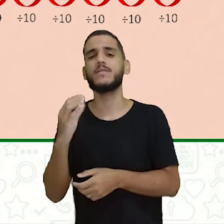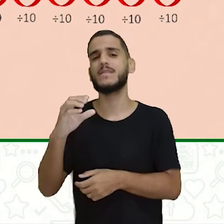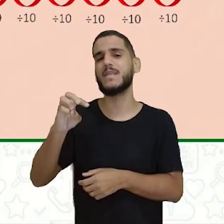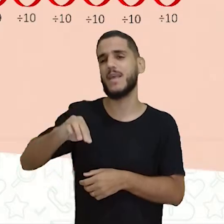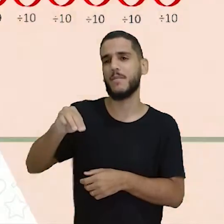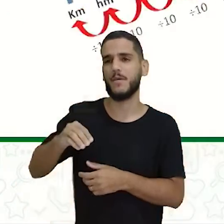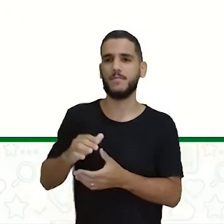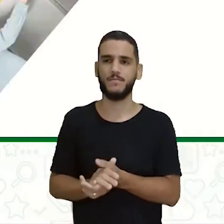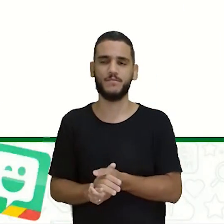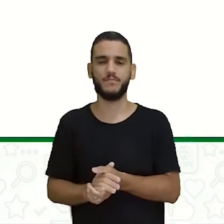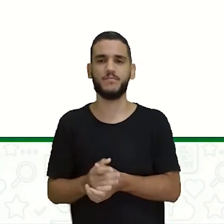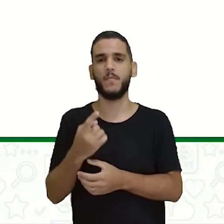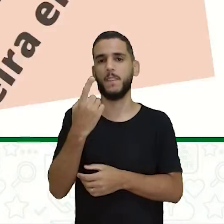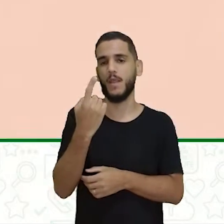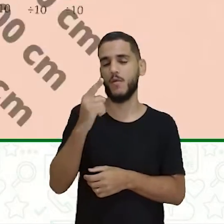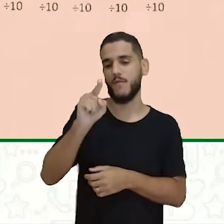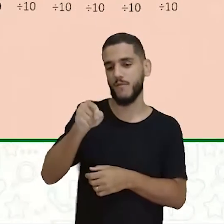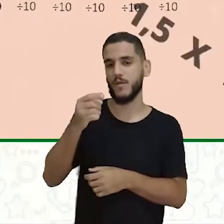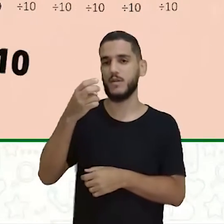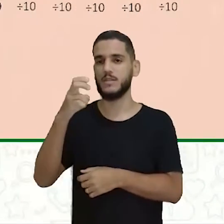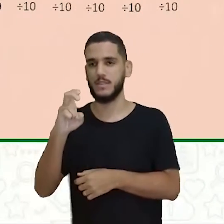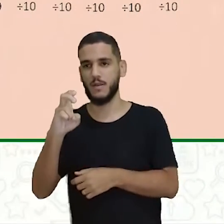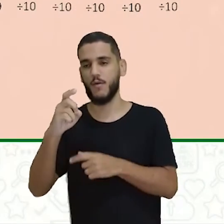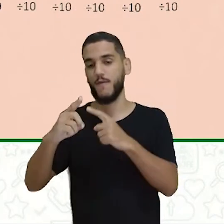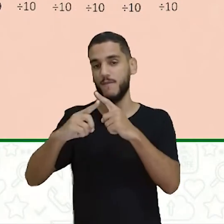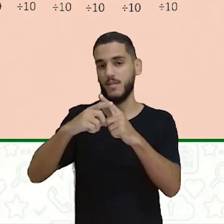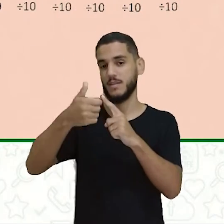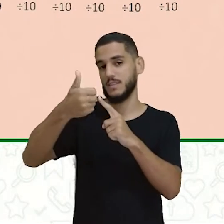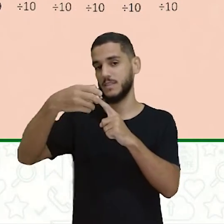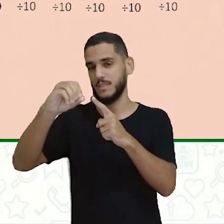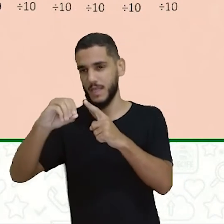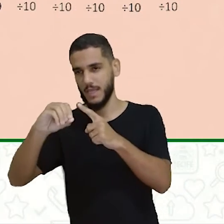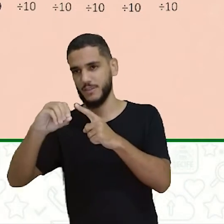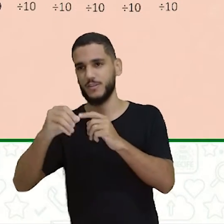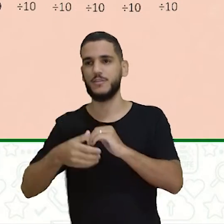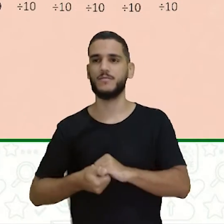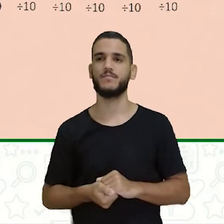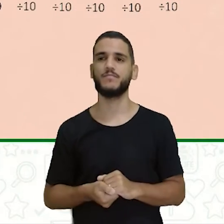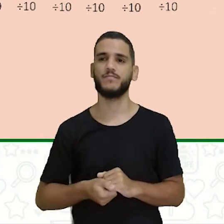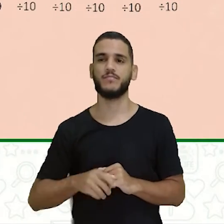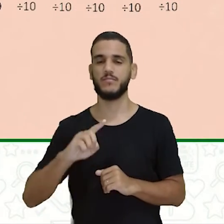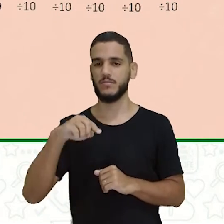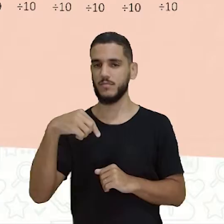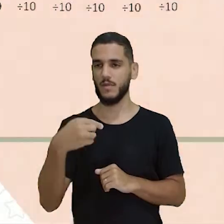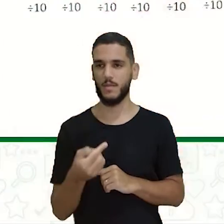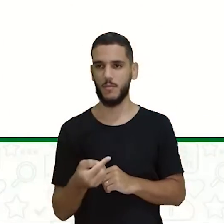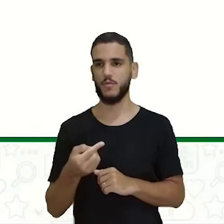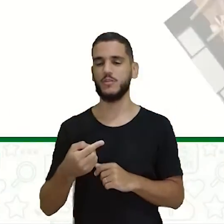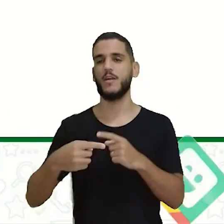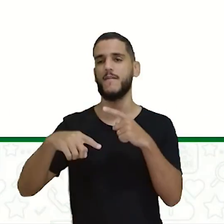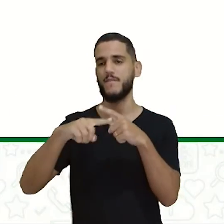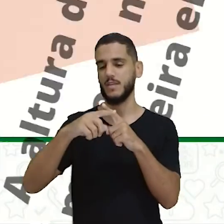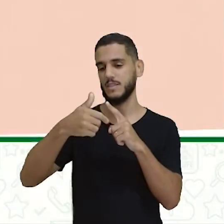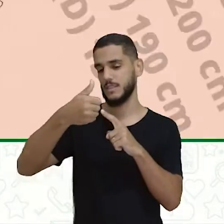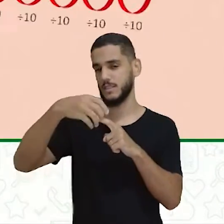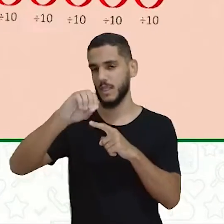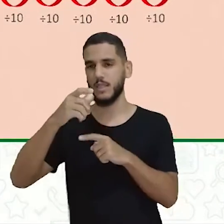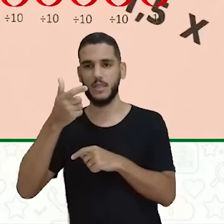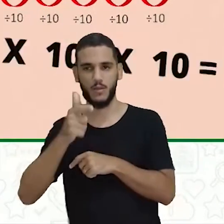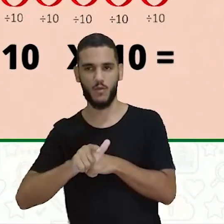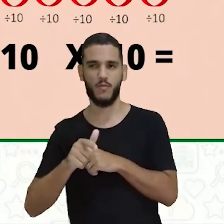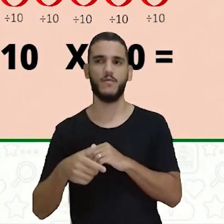m vezes 10, né? Depois, vezes 10.